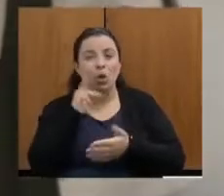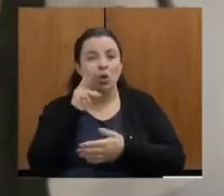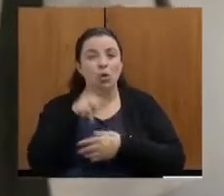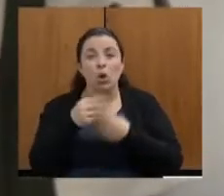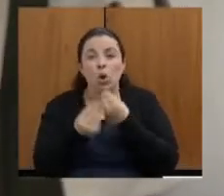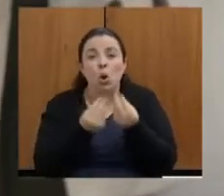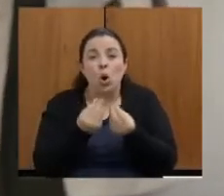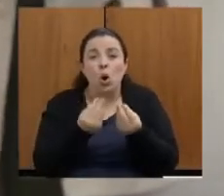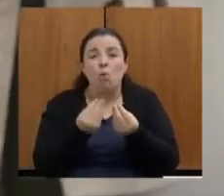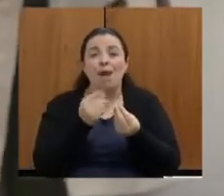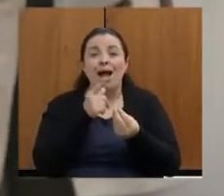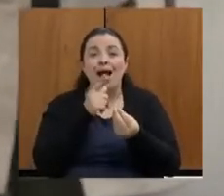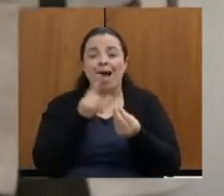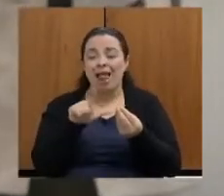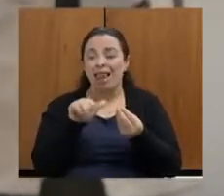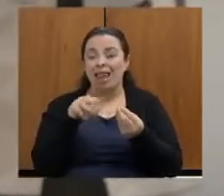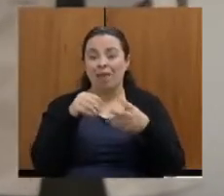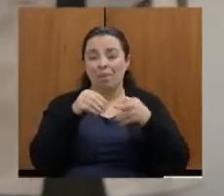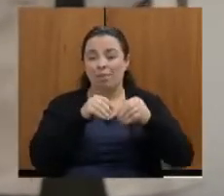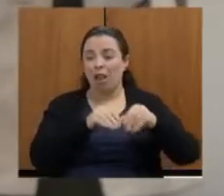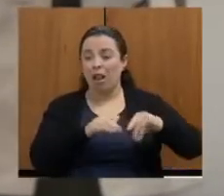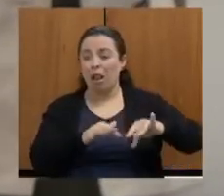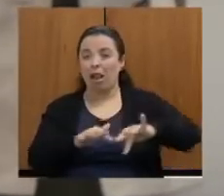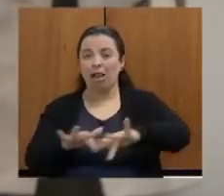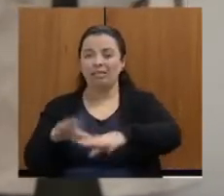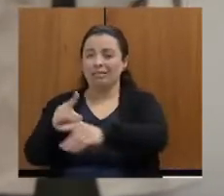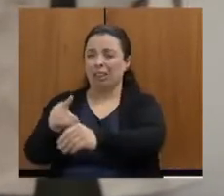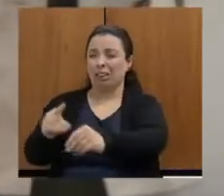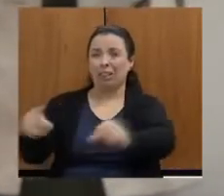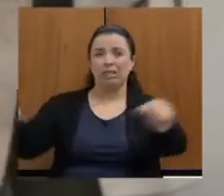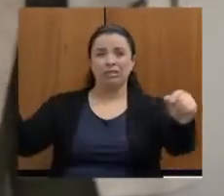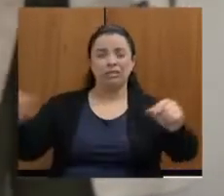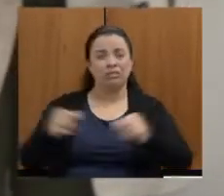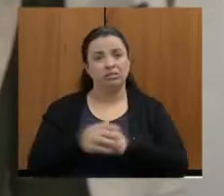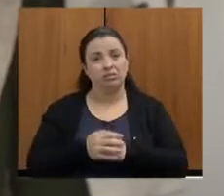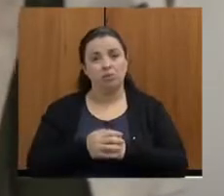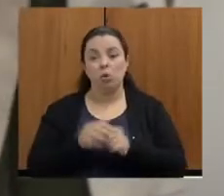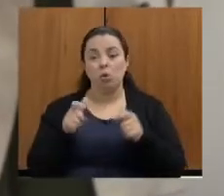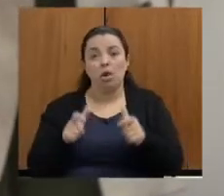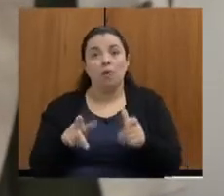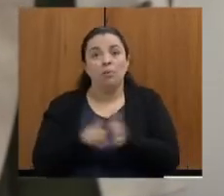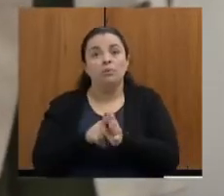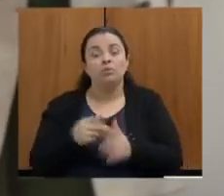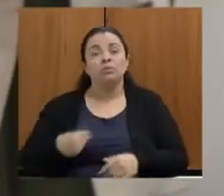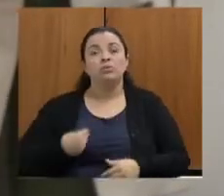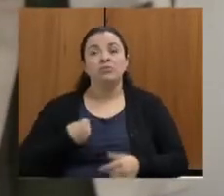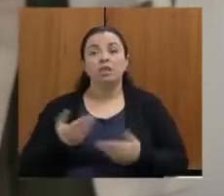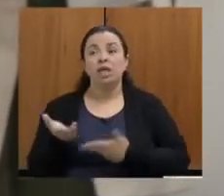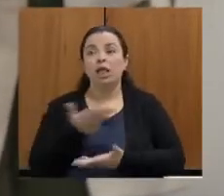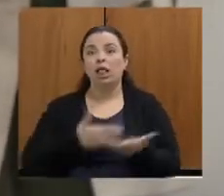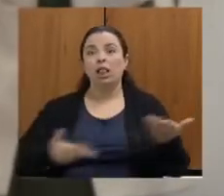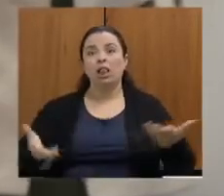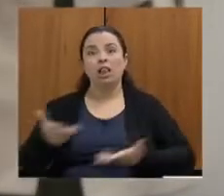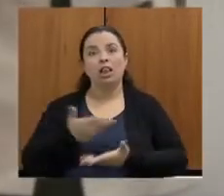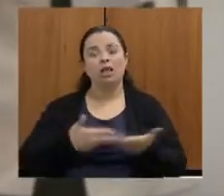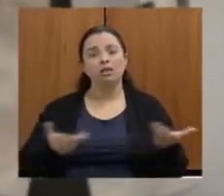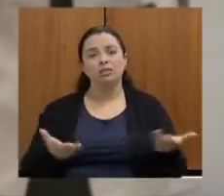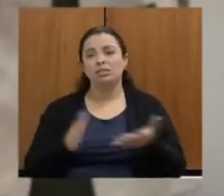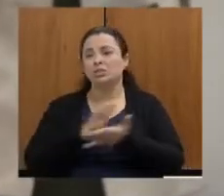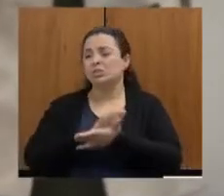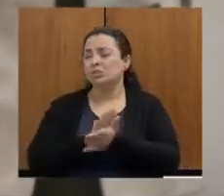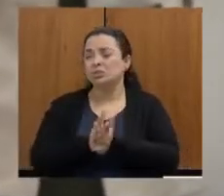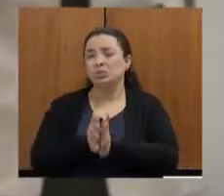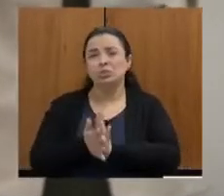das pessoas e portanto destruiu o lugar de vida de convivência elas destroem o modo de vida